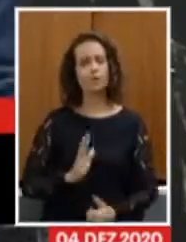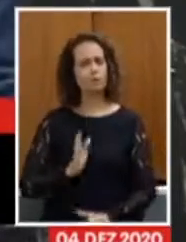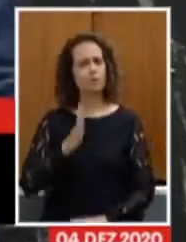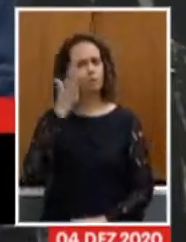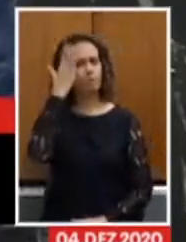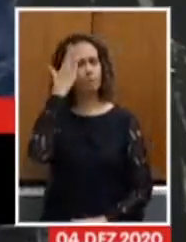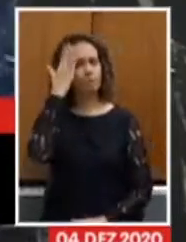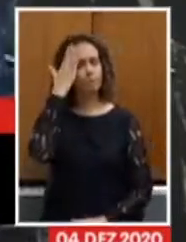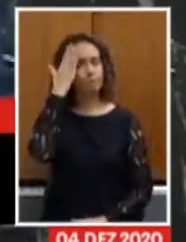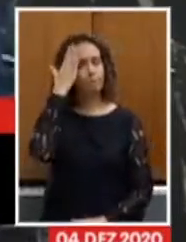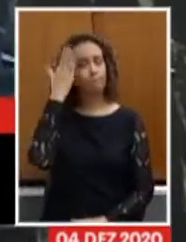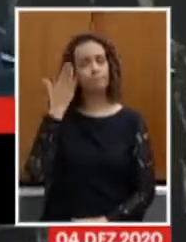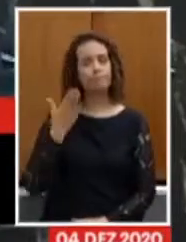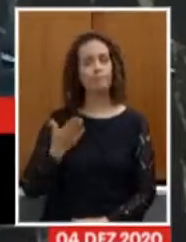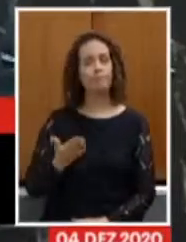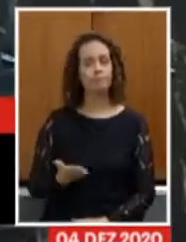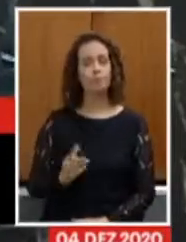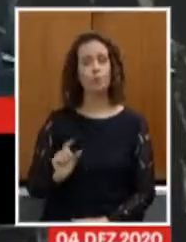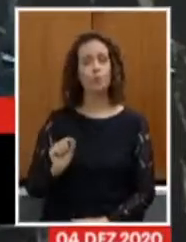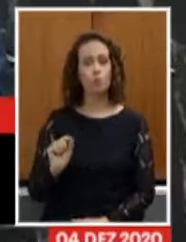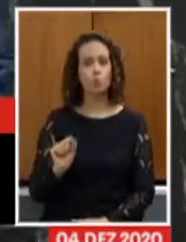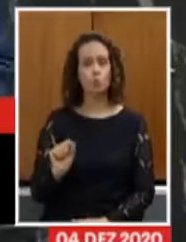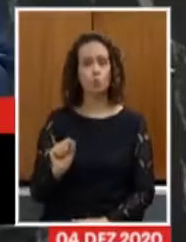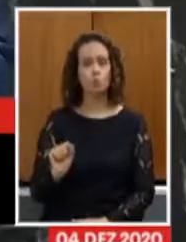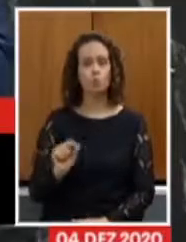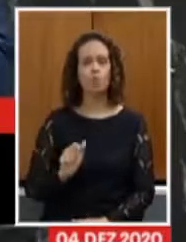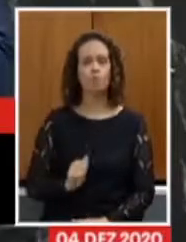que essa é